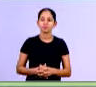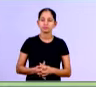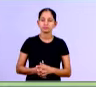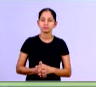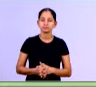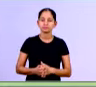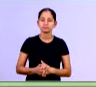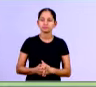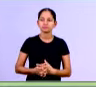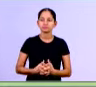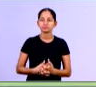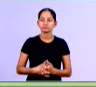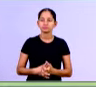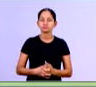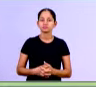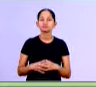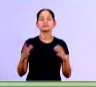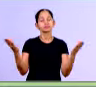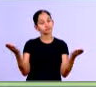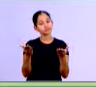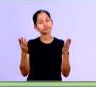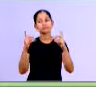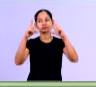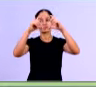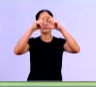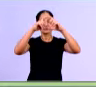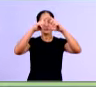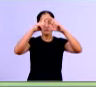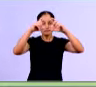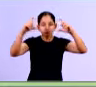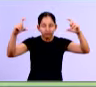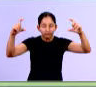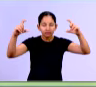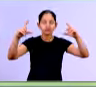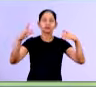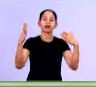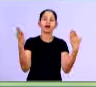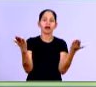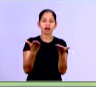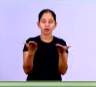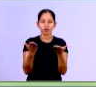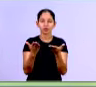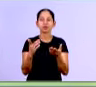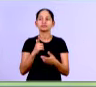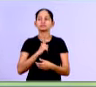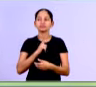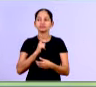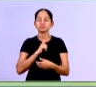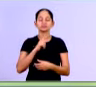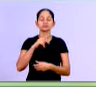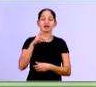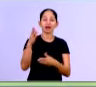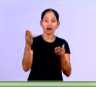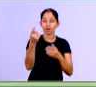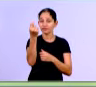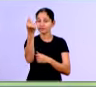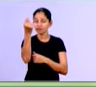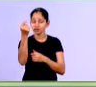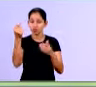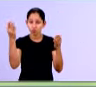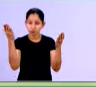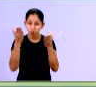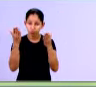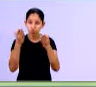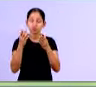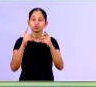E aí eu vou ter a nossa fórmula do valor futuro, ok? É essa, do valor presente, que multiplica